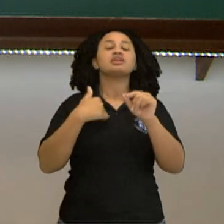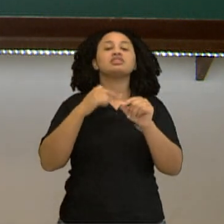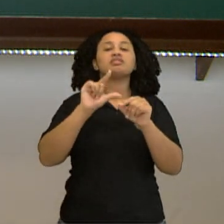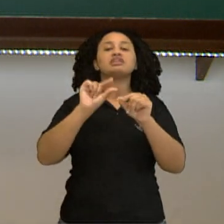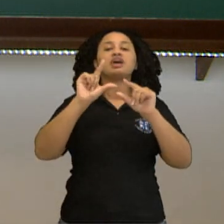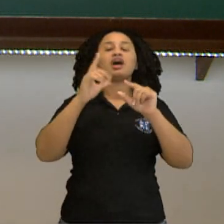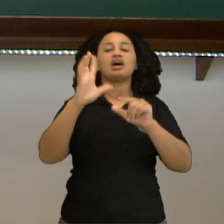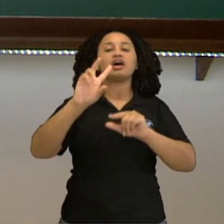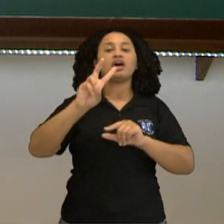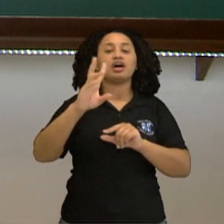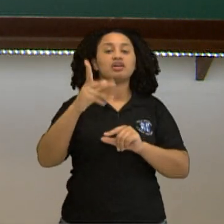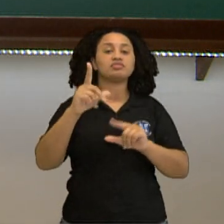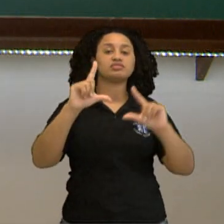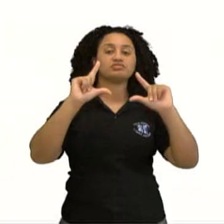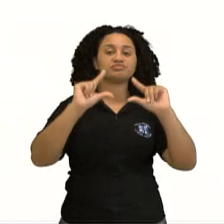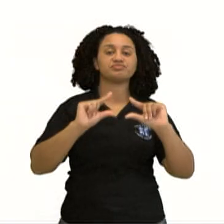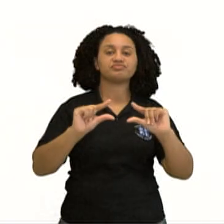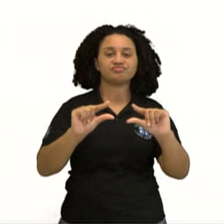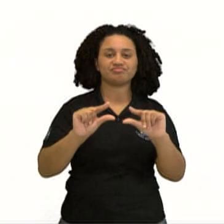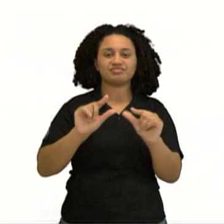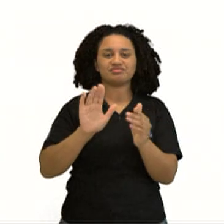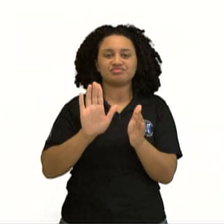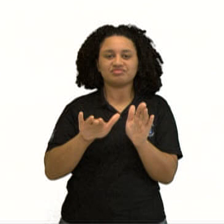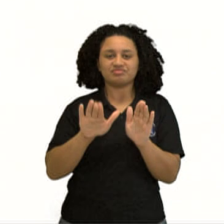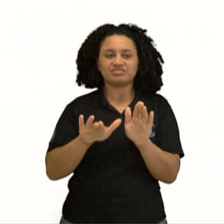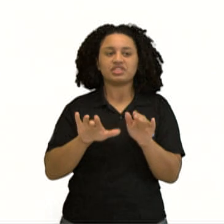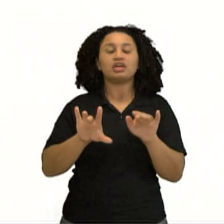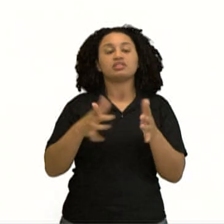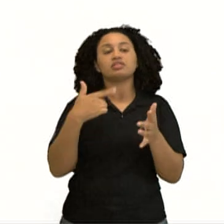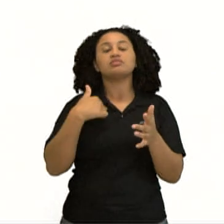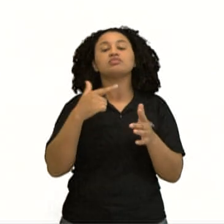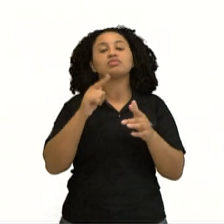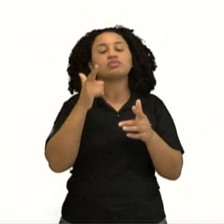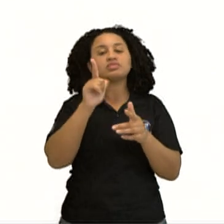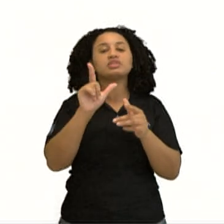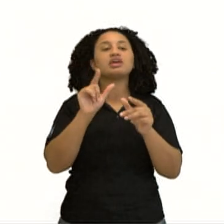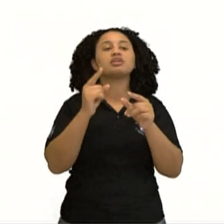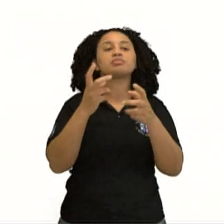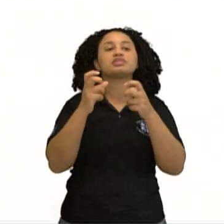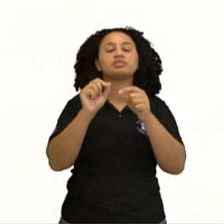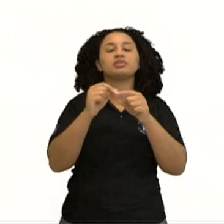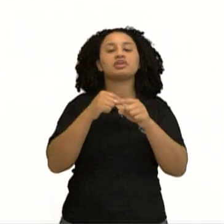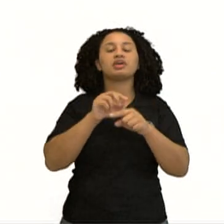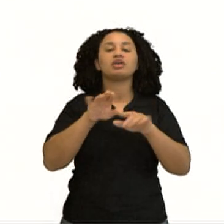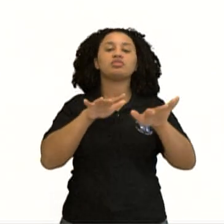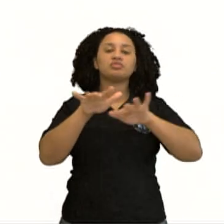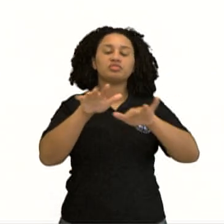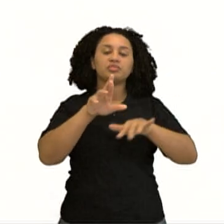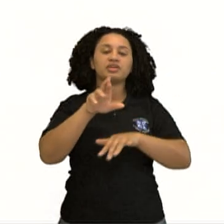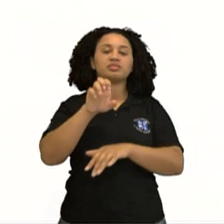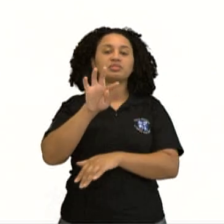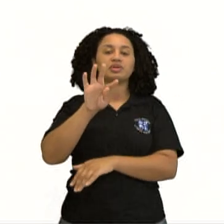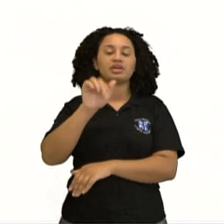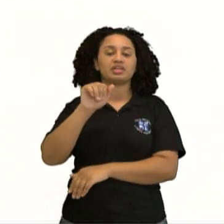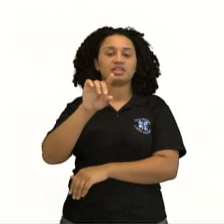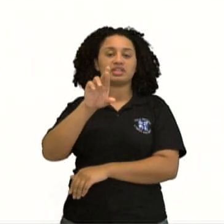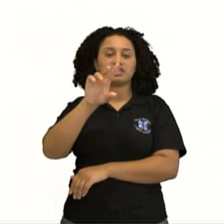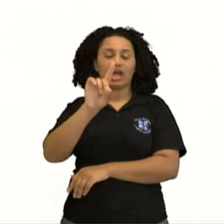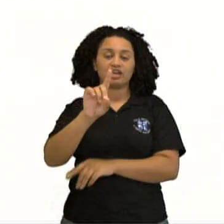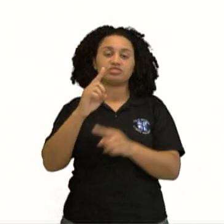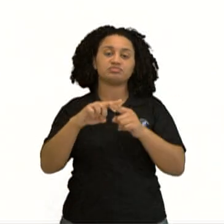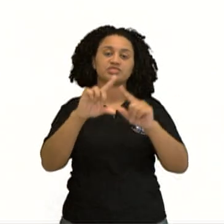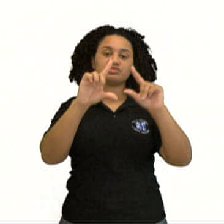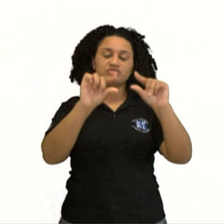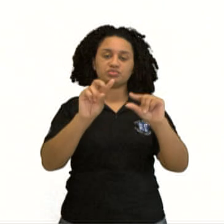reduzir a velocidade, certo? Então, com isso, você pode classificar como movimento retardado, porque você está reduzindo a